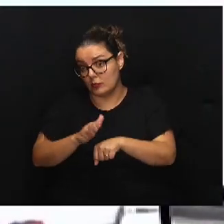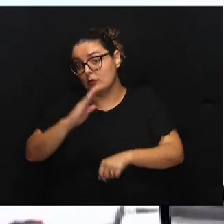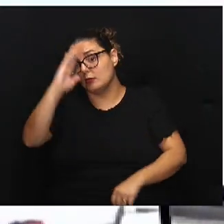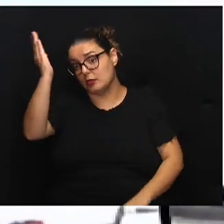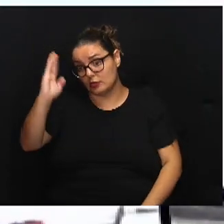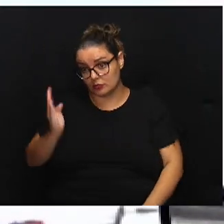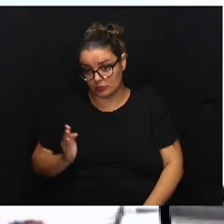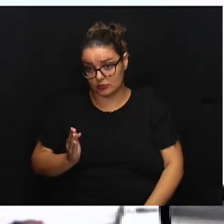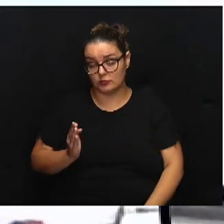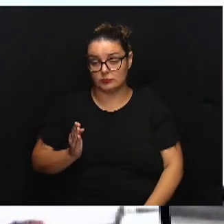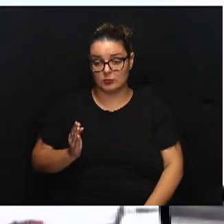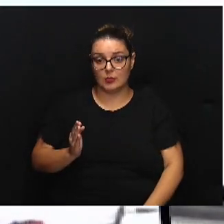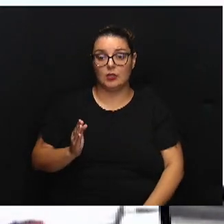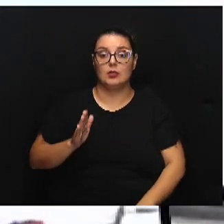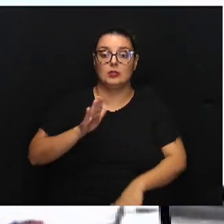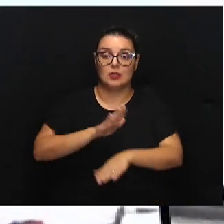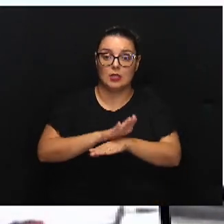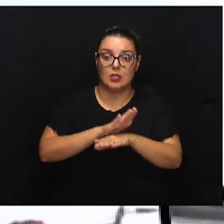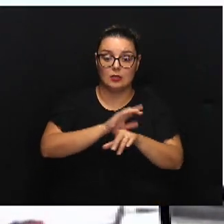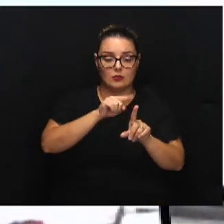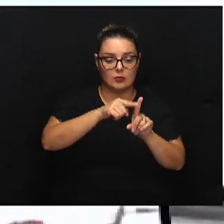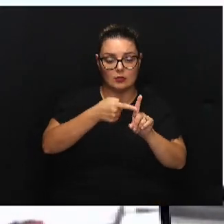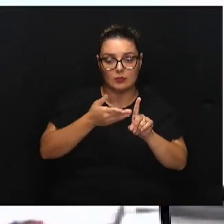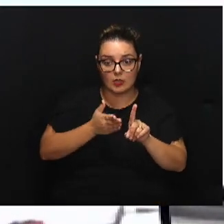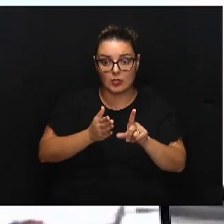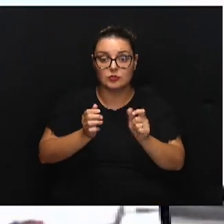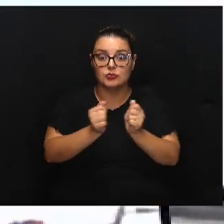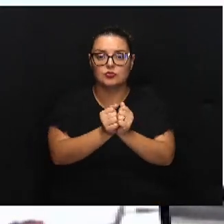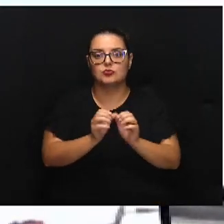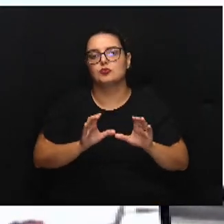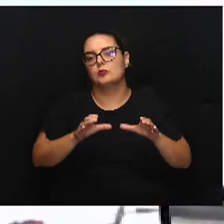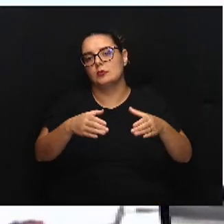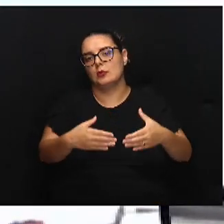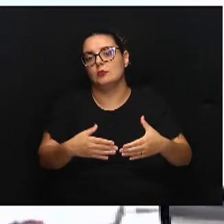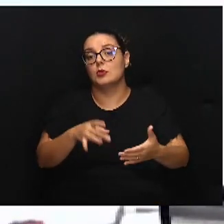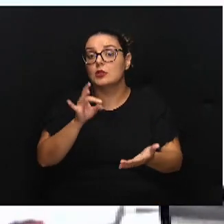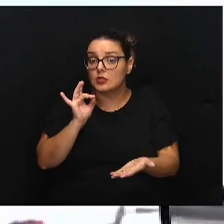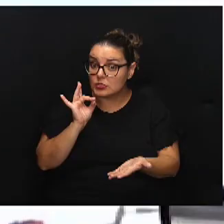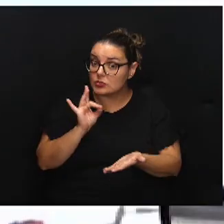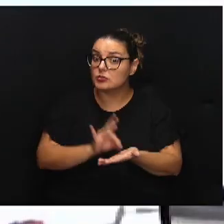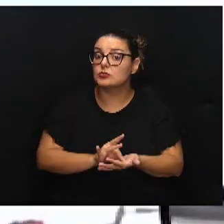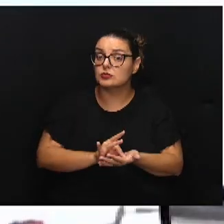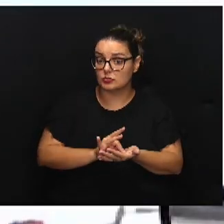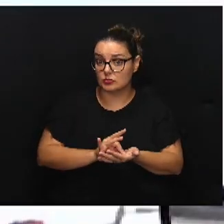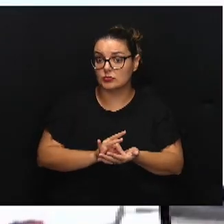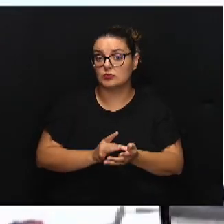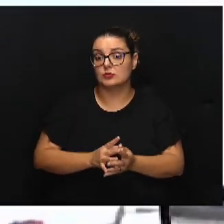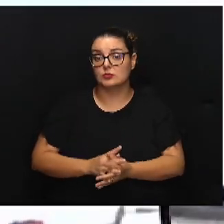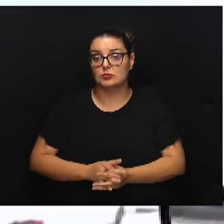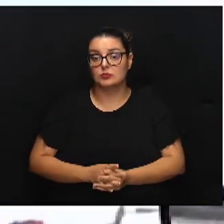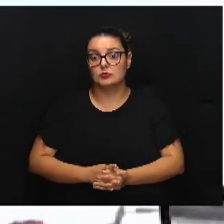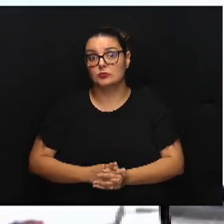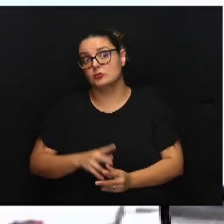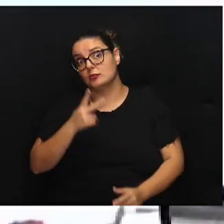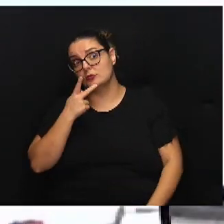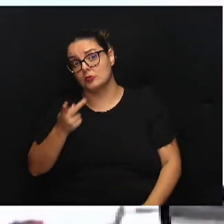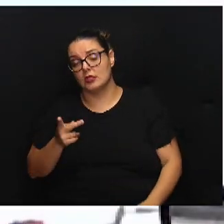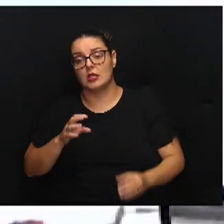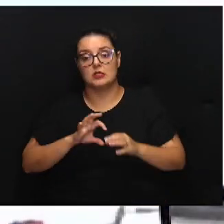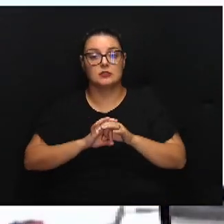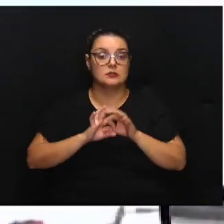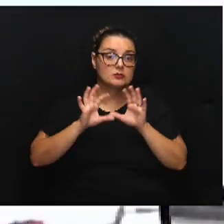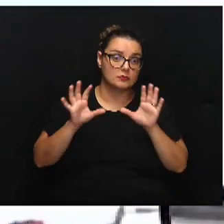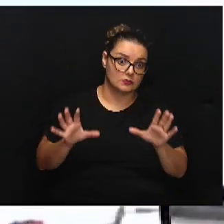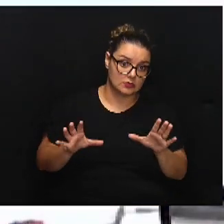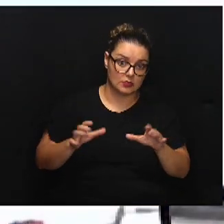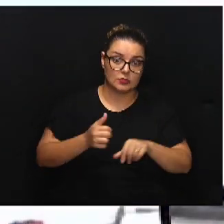Brasil da assistência ao parto em equipe. Porque, de verdade, vamos dizer assim, a disponibilidade